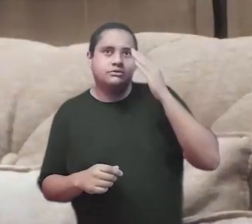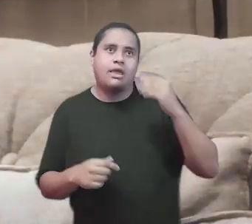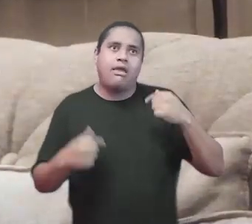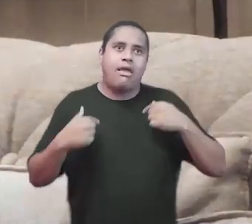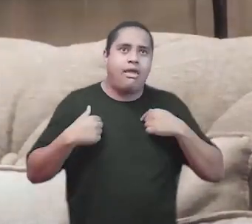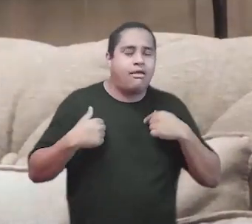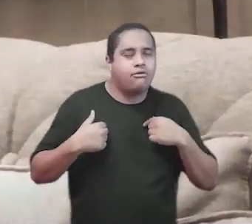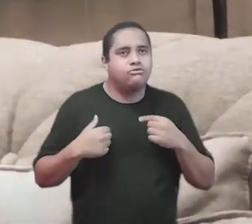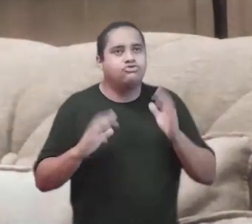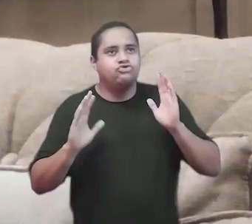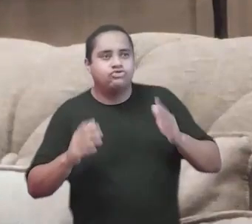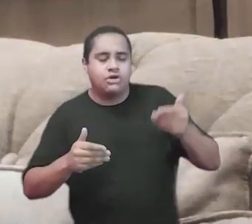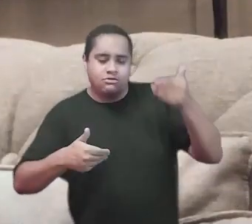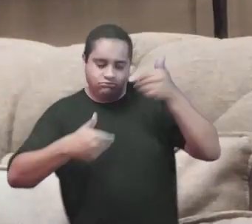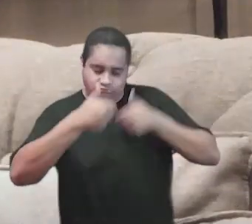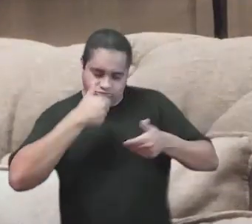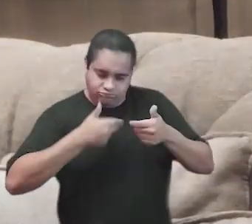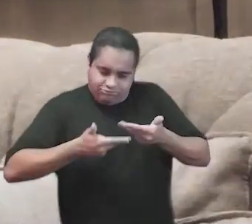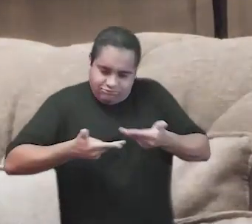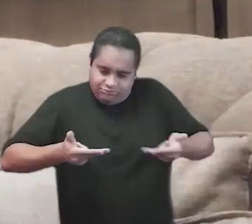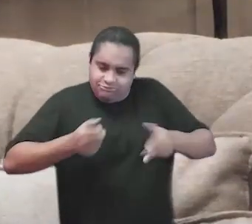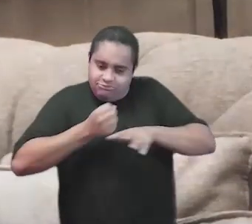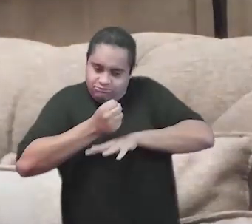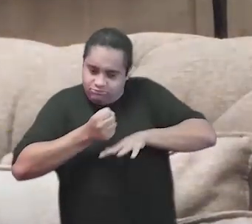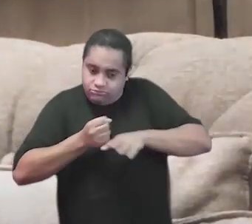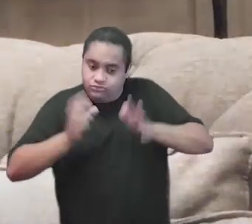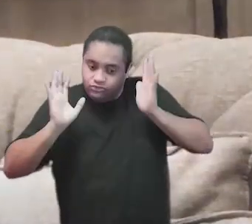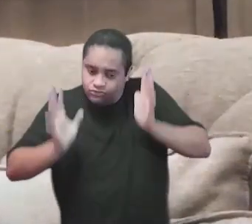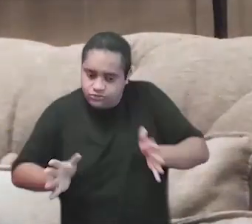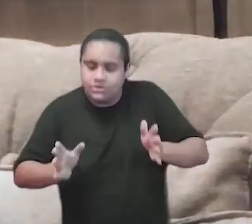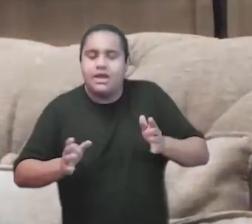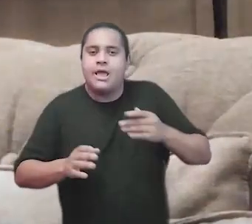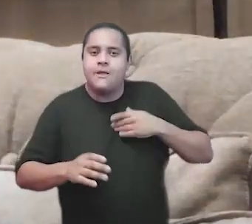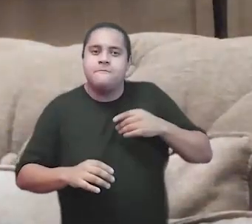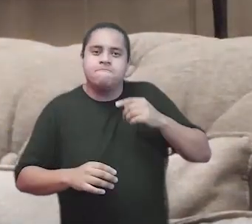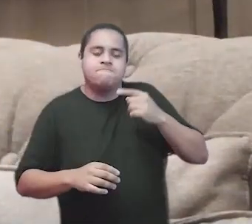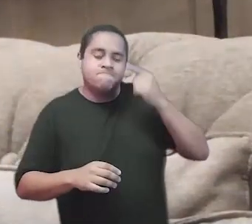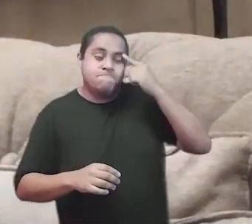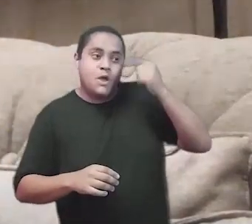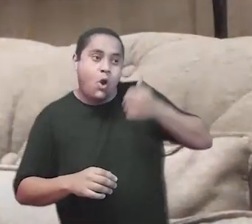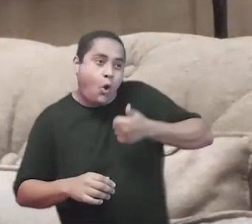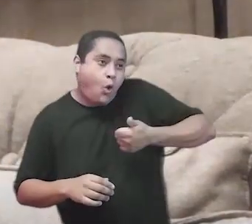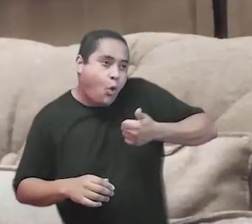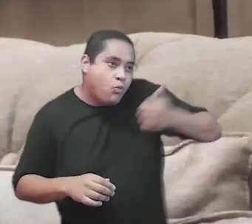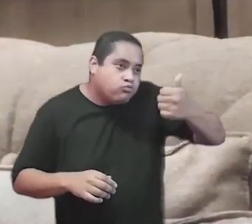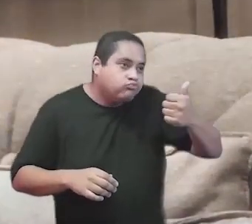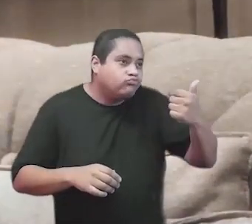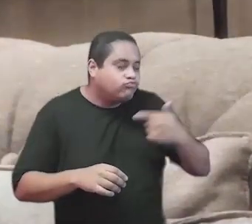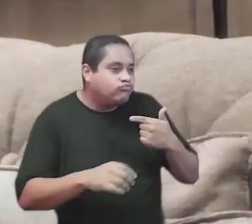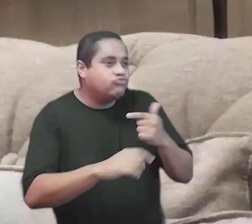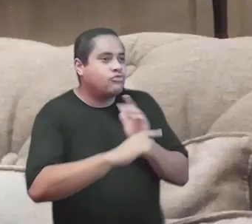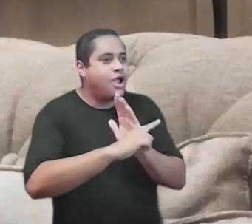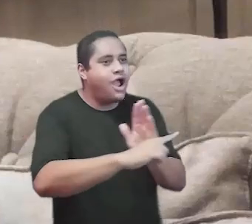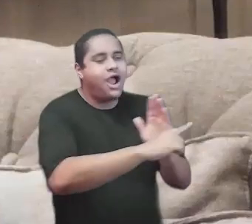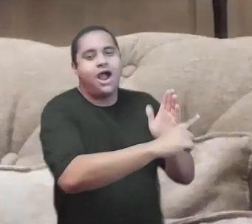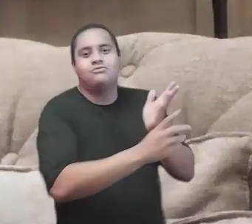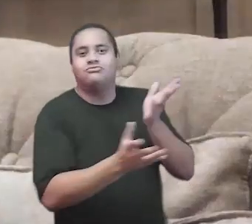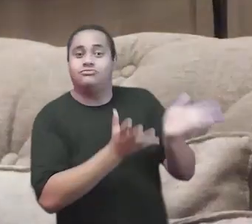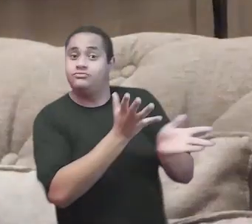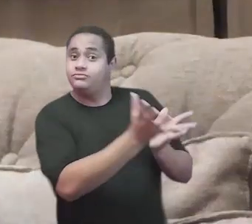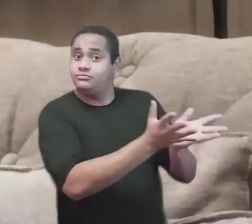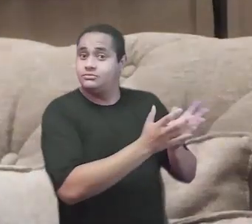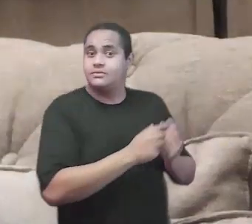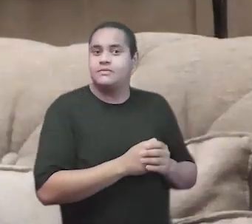você conseguiu atender suas necessidades básicas, é hora da gente se entregar para o outro, né? E eu fiquei pensando que a